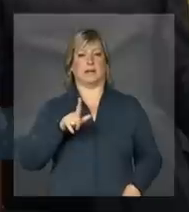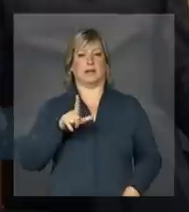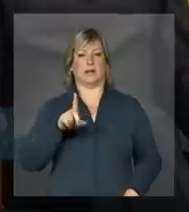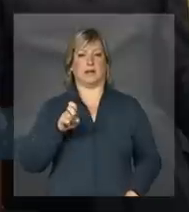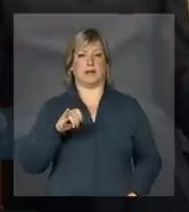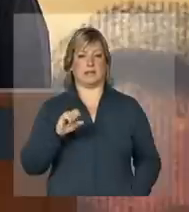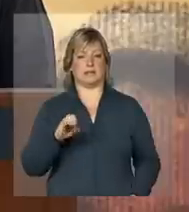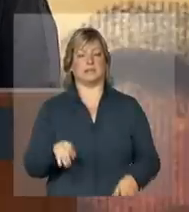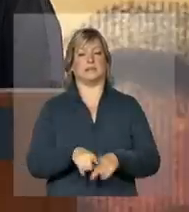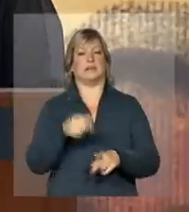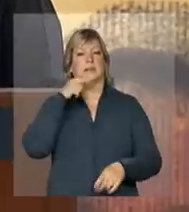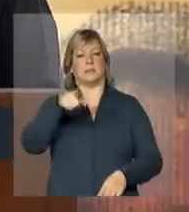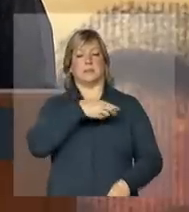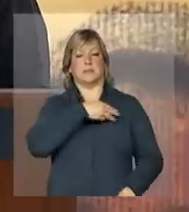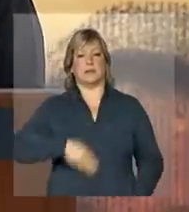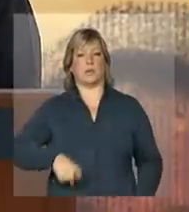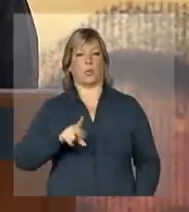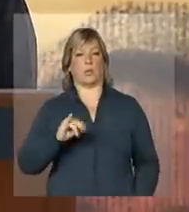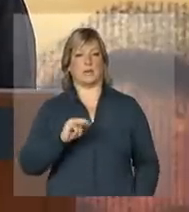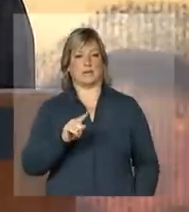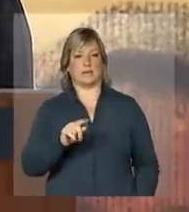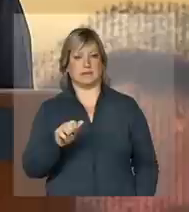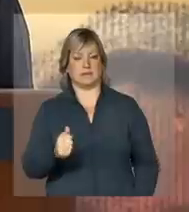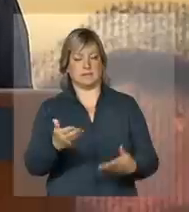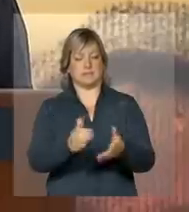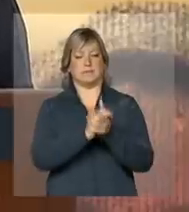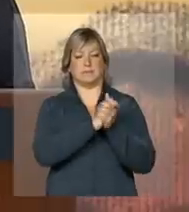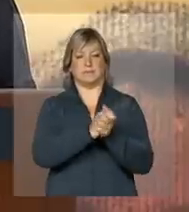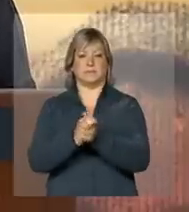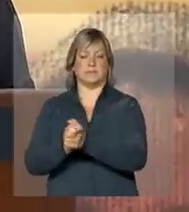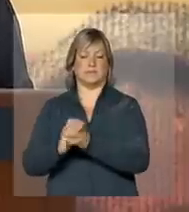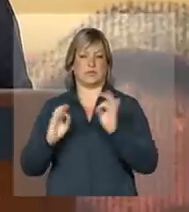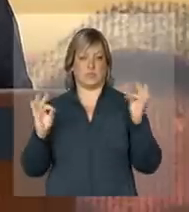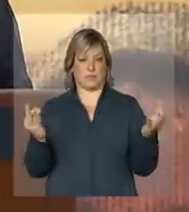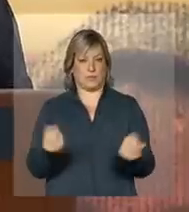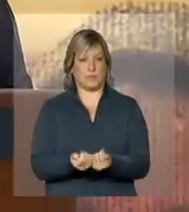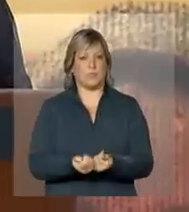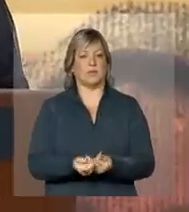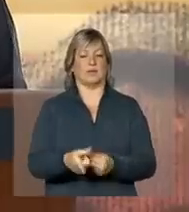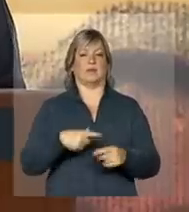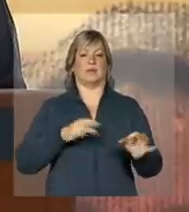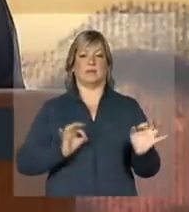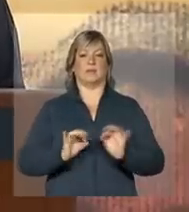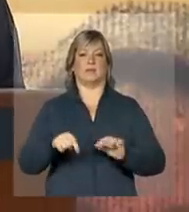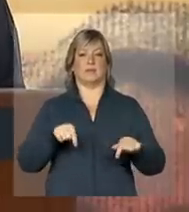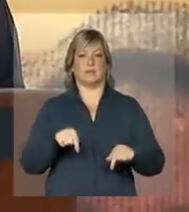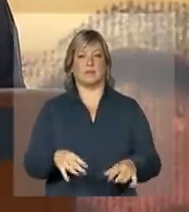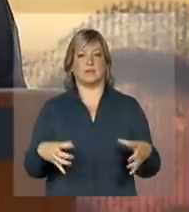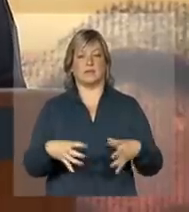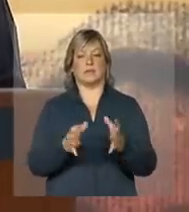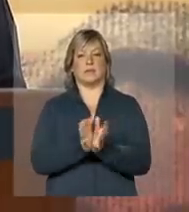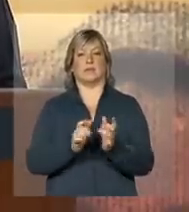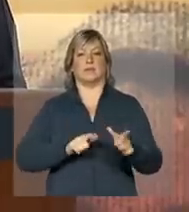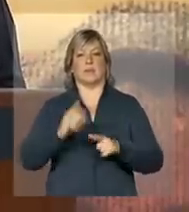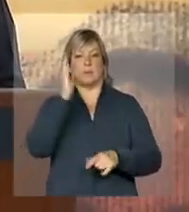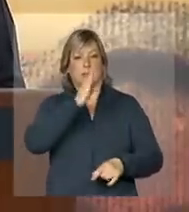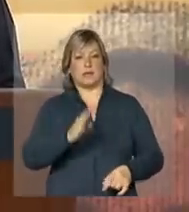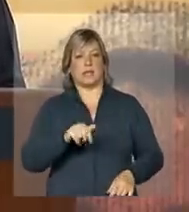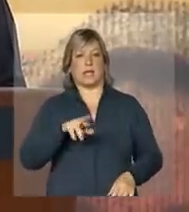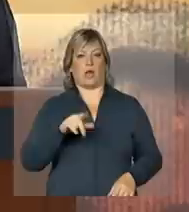Luisa bairros aqui coordenando as ações tanto do Brasil clom bola quanto as ações